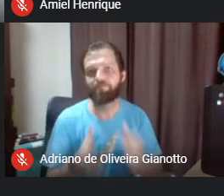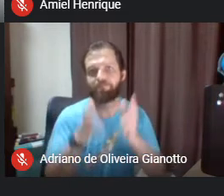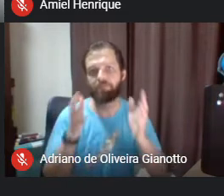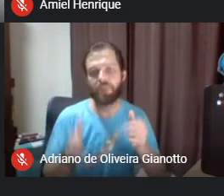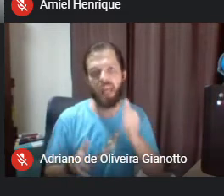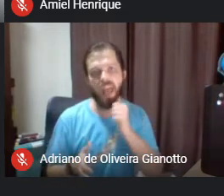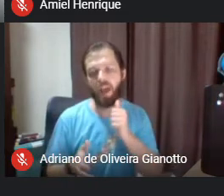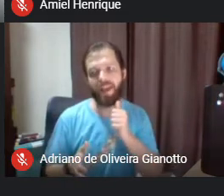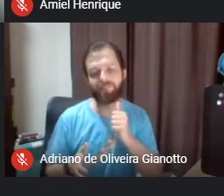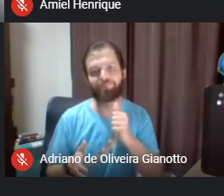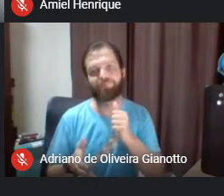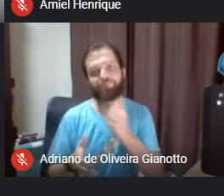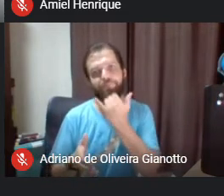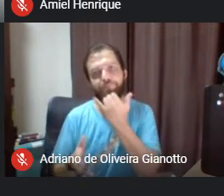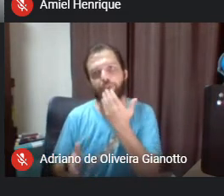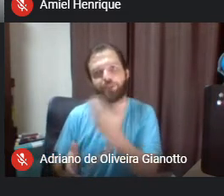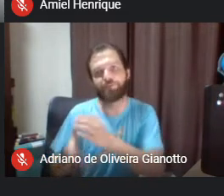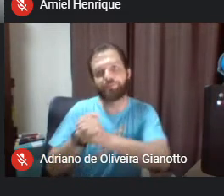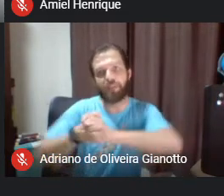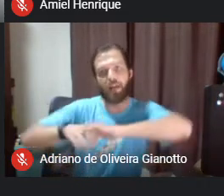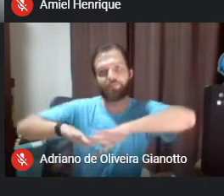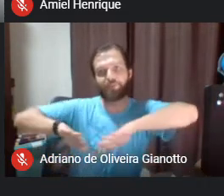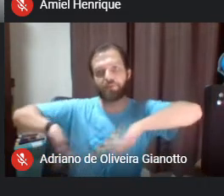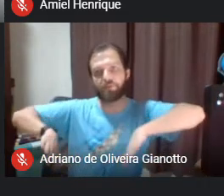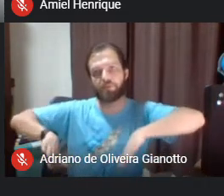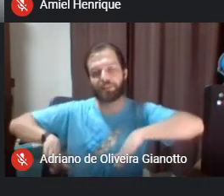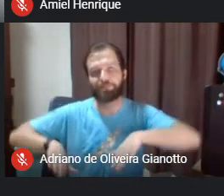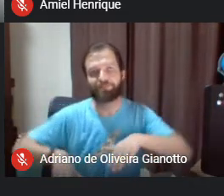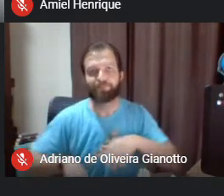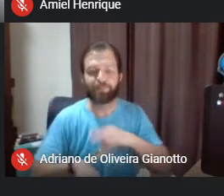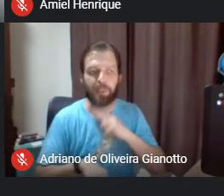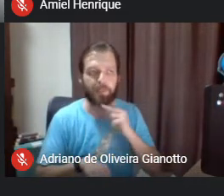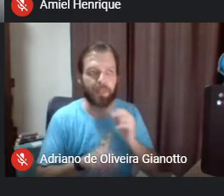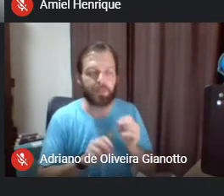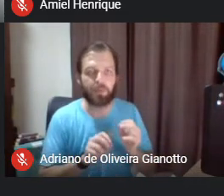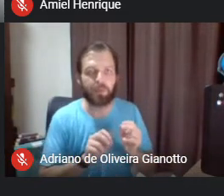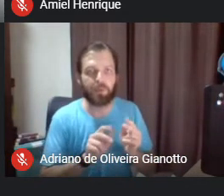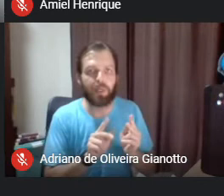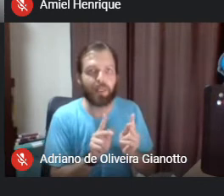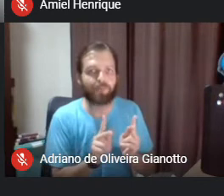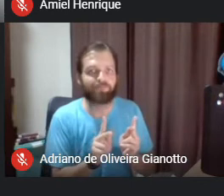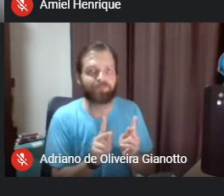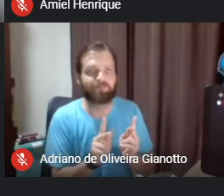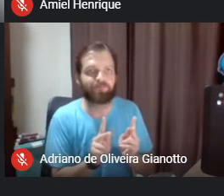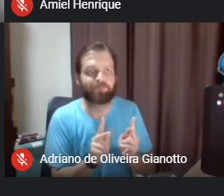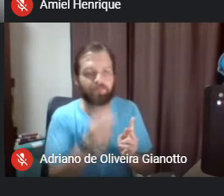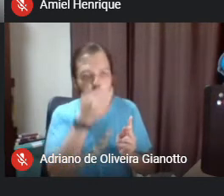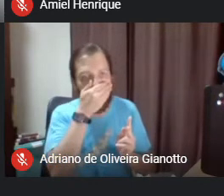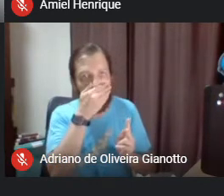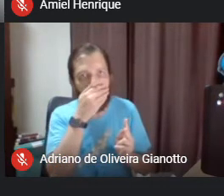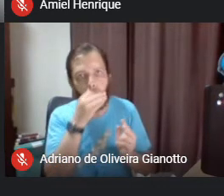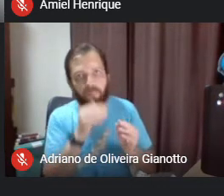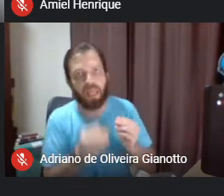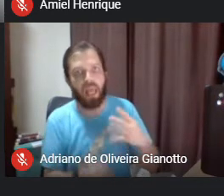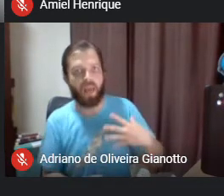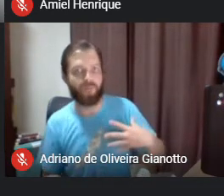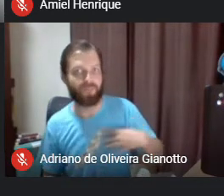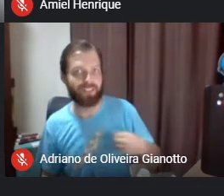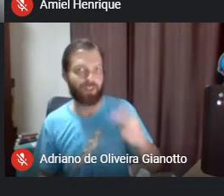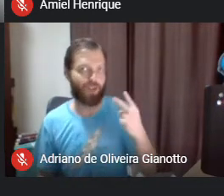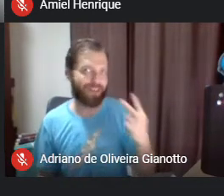de ajudar as pessoas também. E a esposa falou, não, então vamos nos separar. E o E falou, tudo bem,